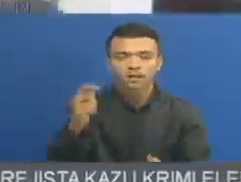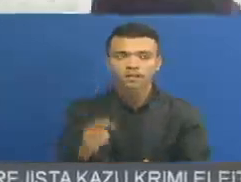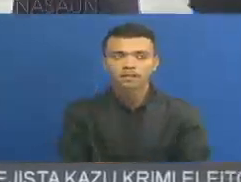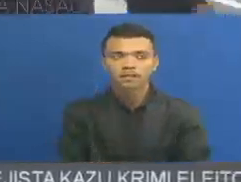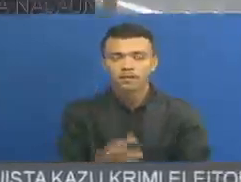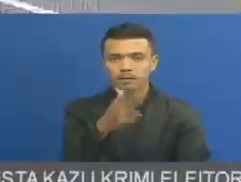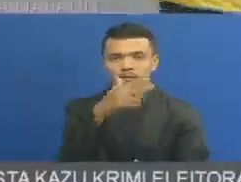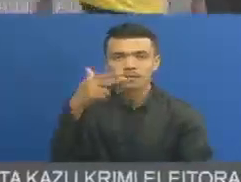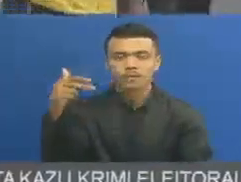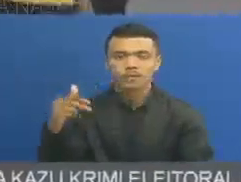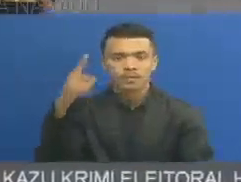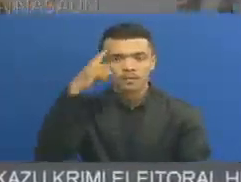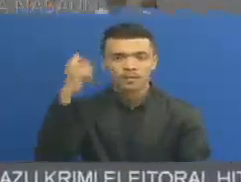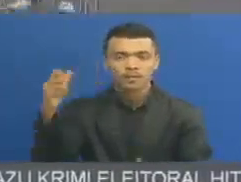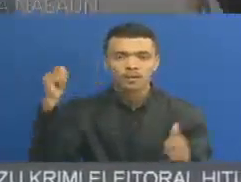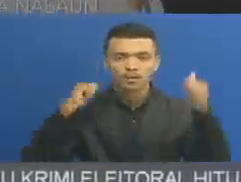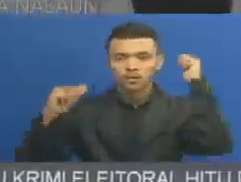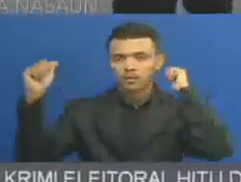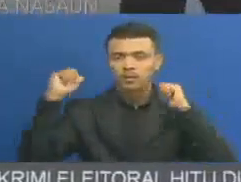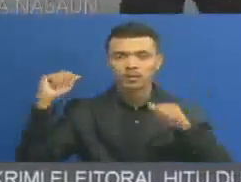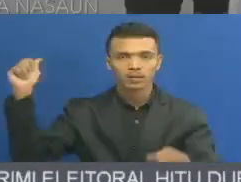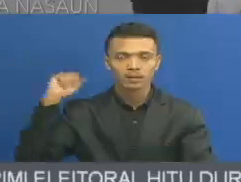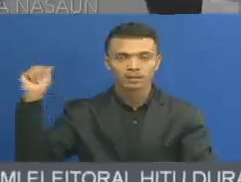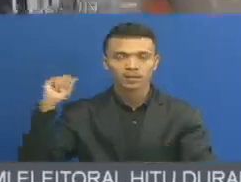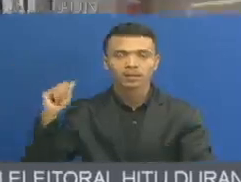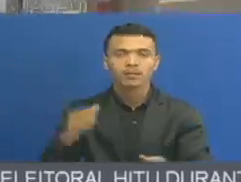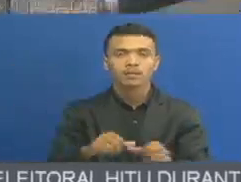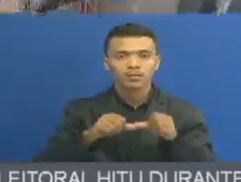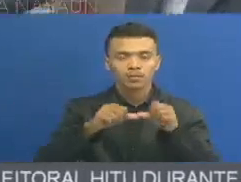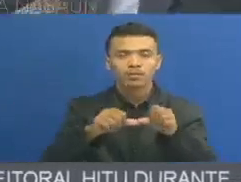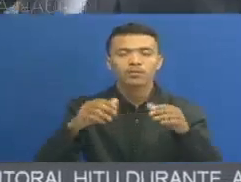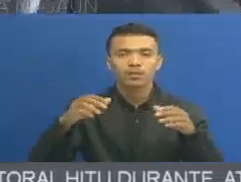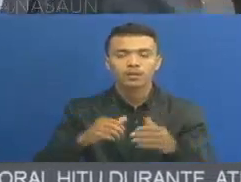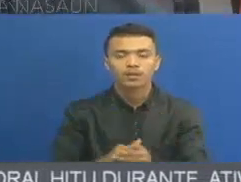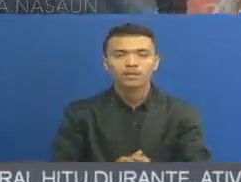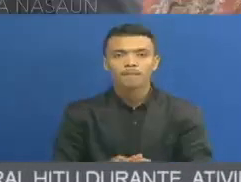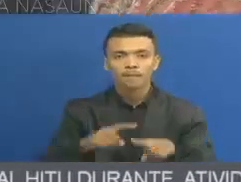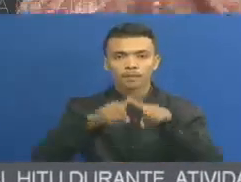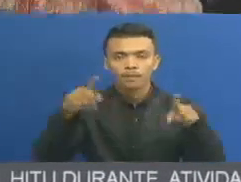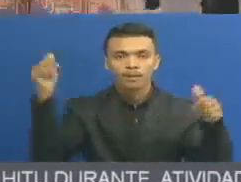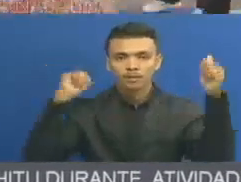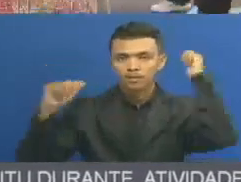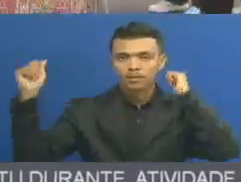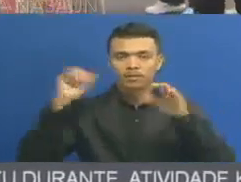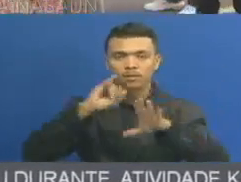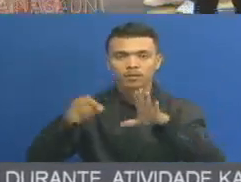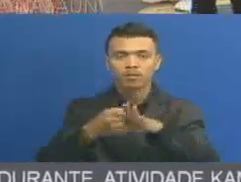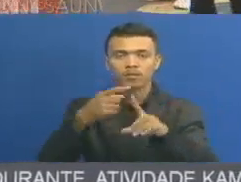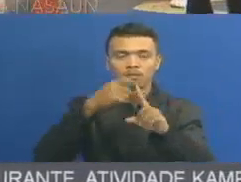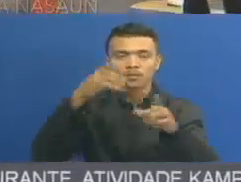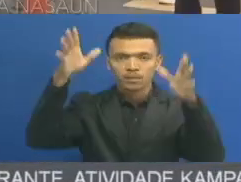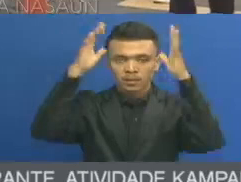NTT Indonésia. Também a atividade eleitoral nessa, diálogo continua lá, mas a atividade NBS se envolve o presidente